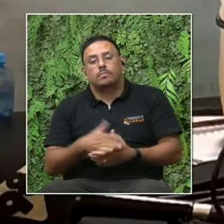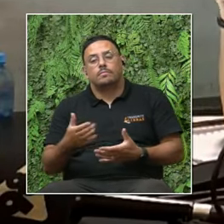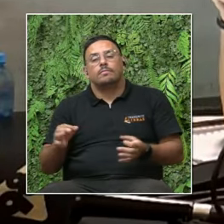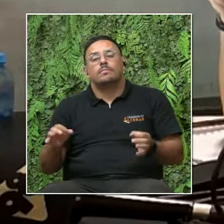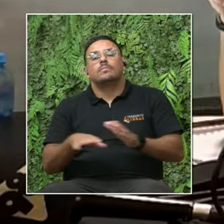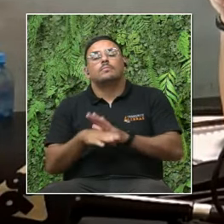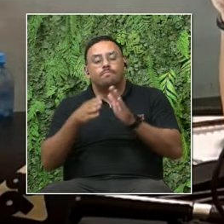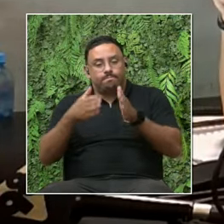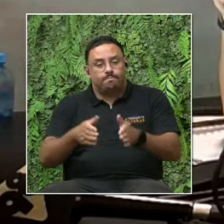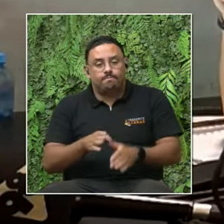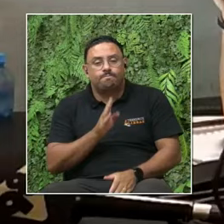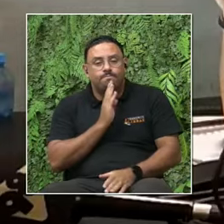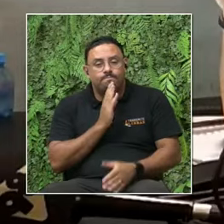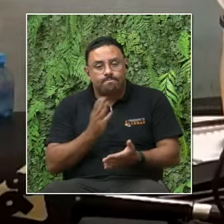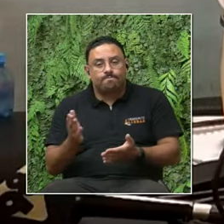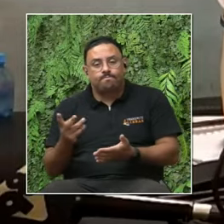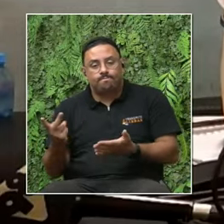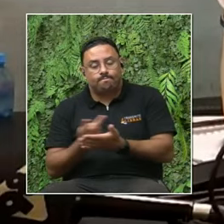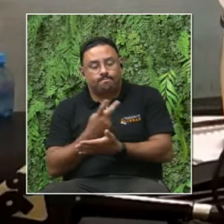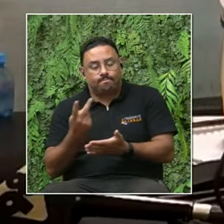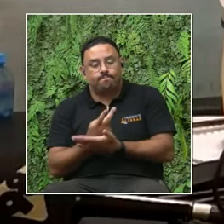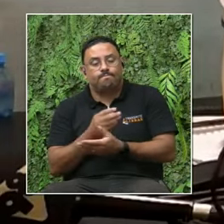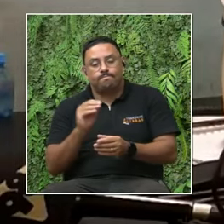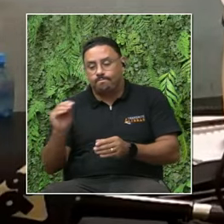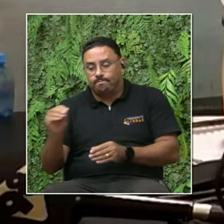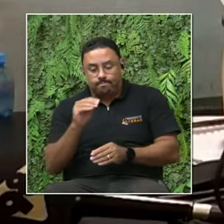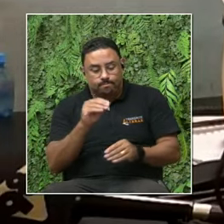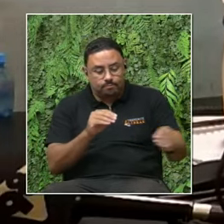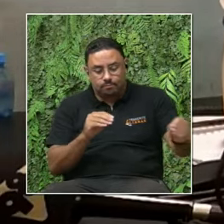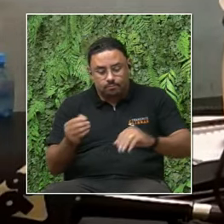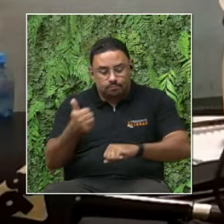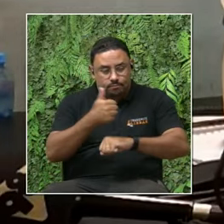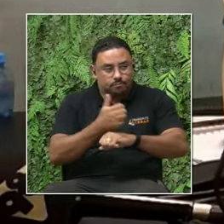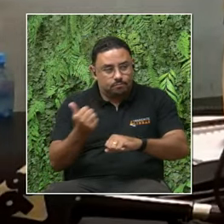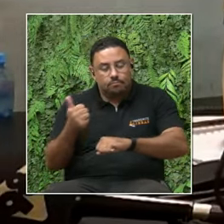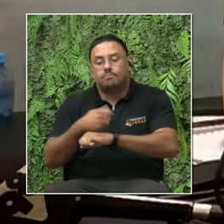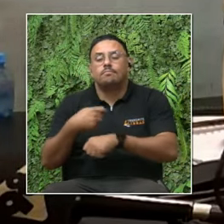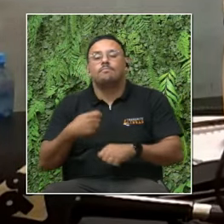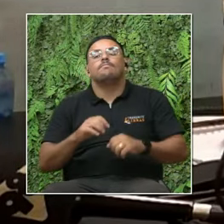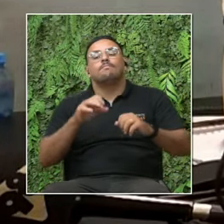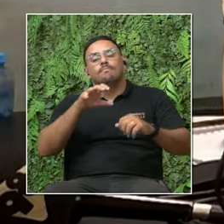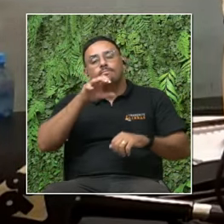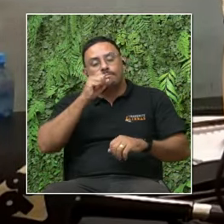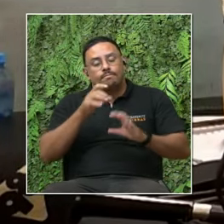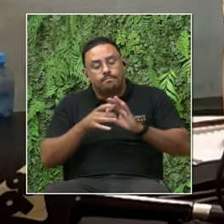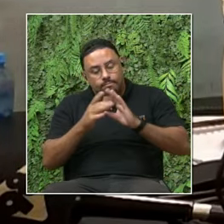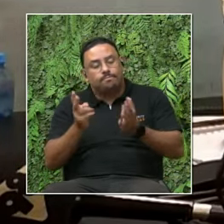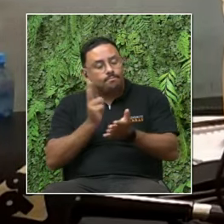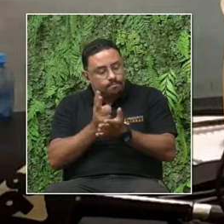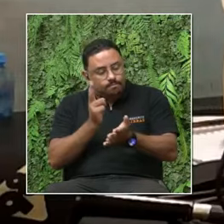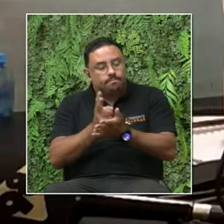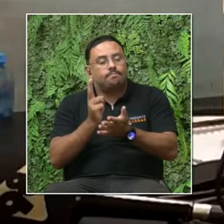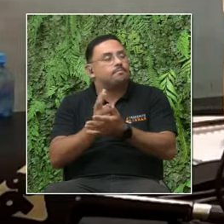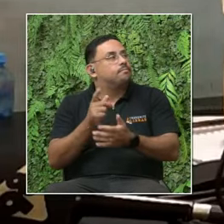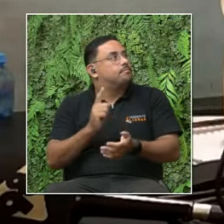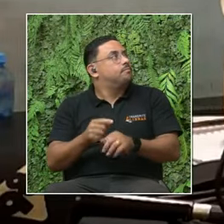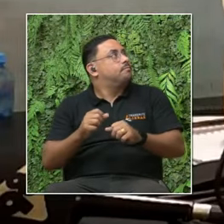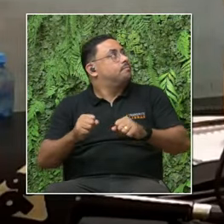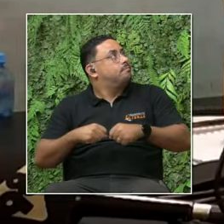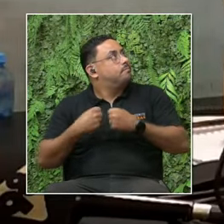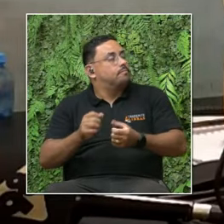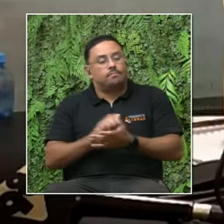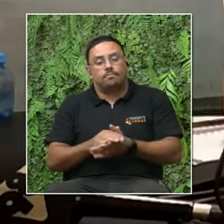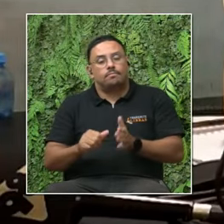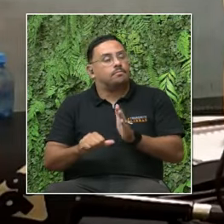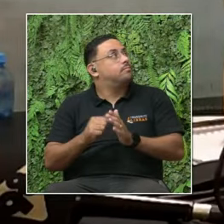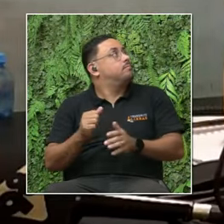acabou de chegar tá conhecendo o seu elenco ele errou nas mexidas Então tem que dá fôlego tem que manter o time com aquela intensidade do